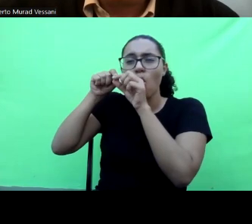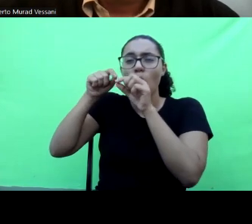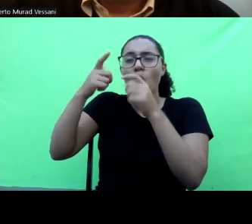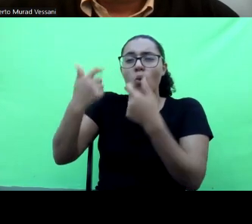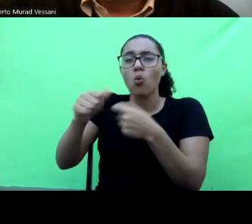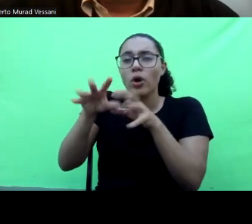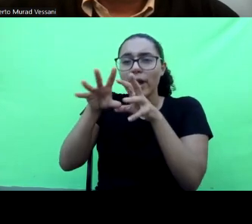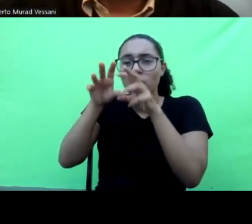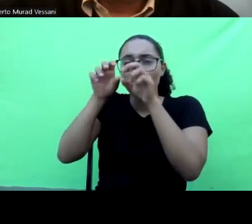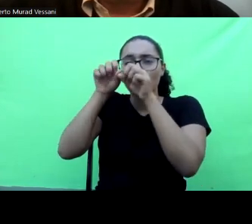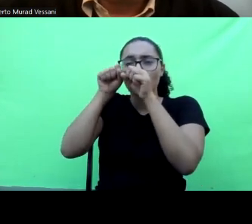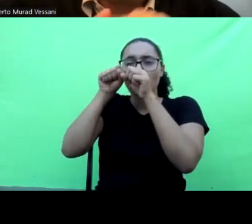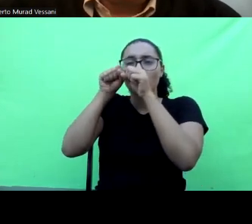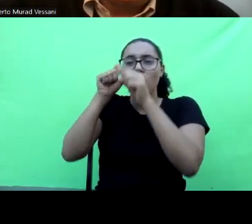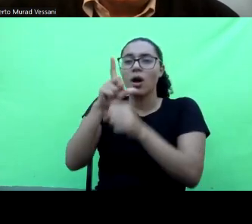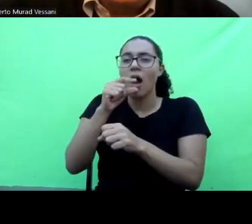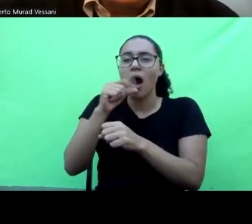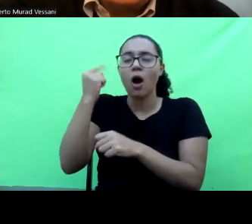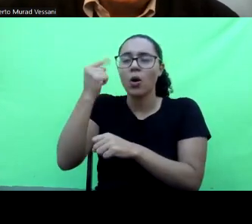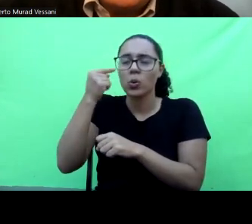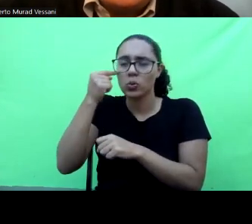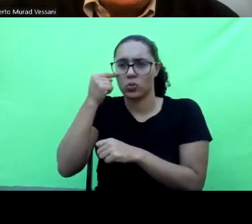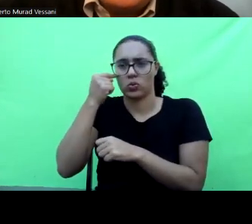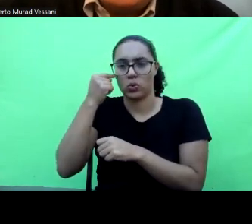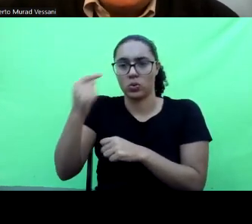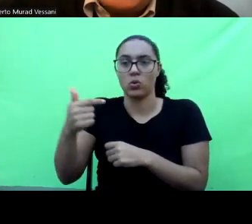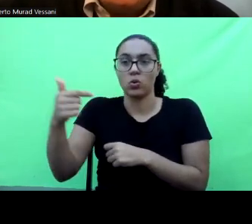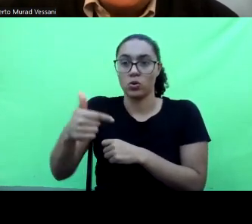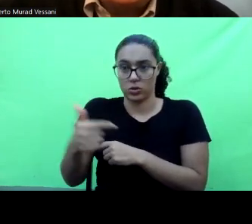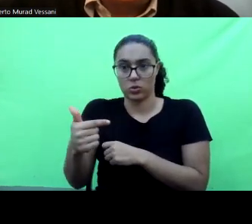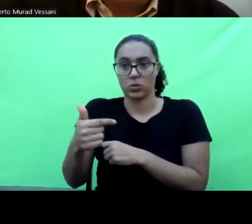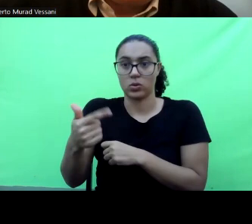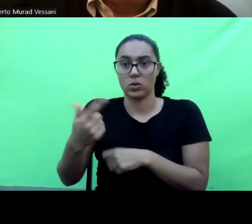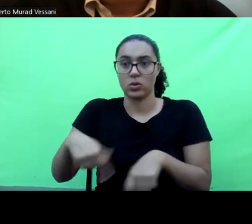né? O glaucoma secundário, ele também